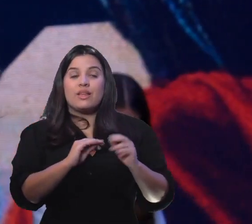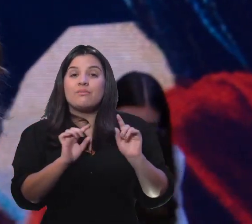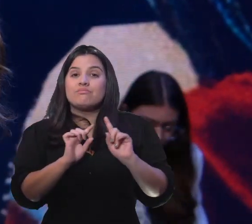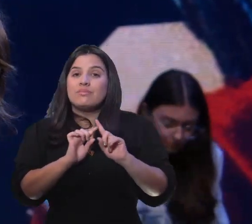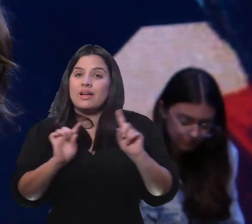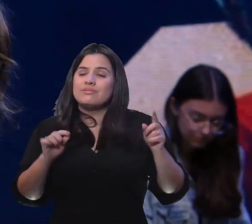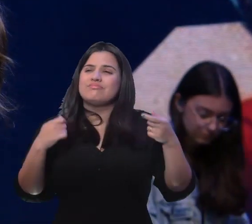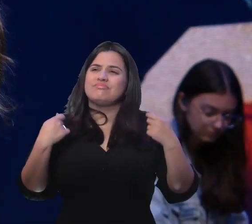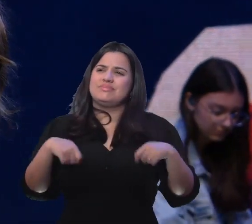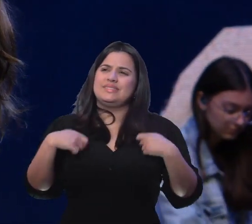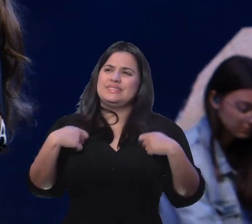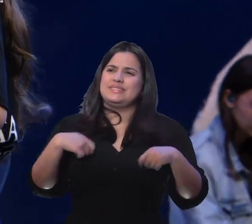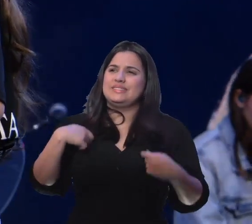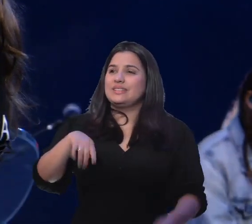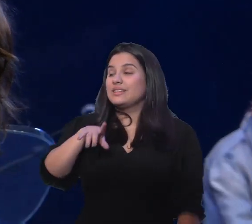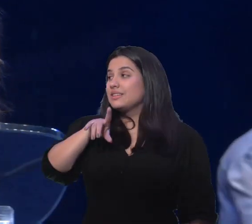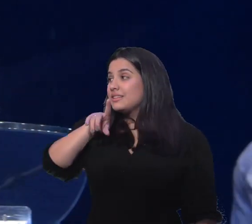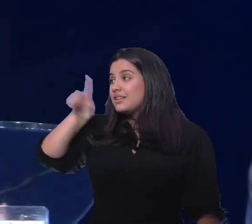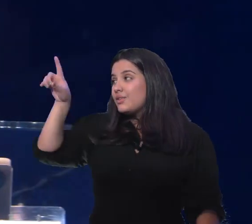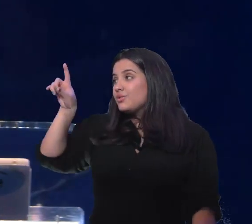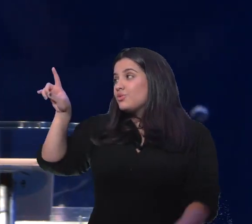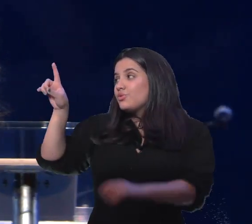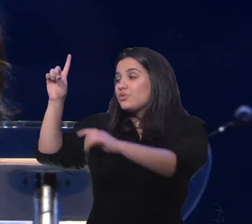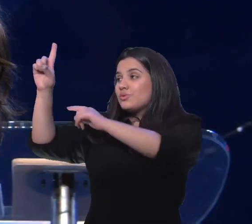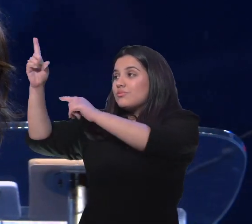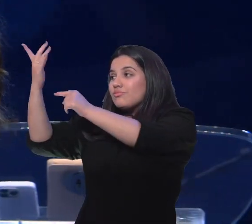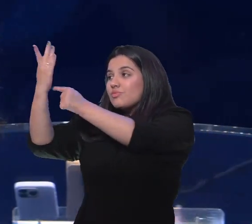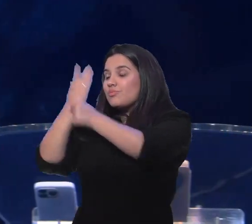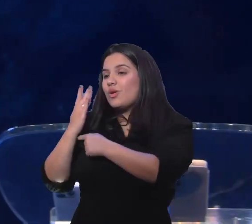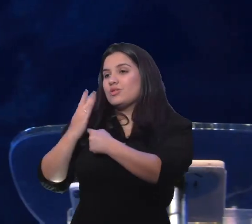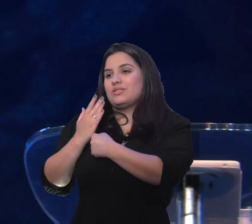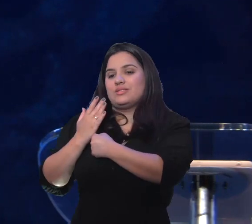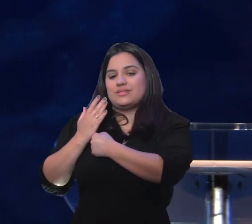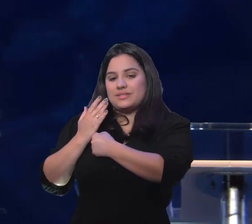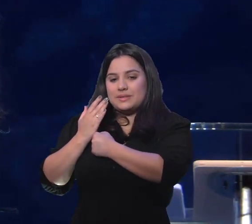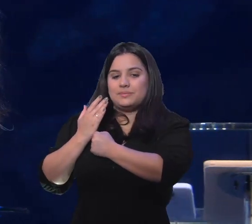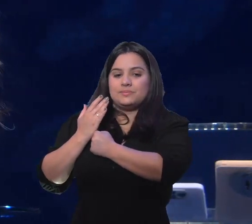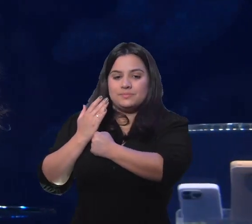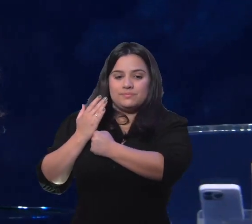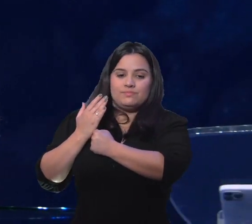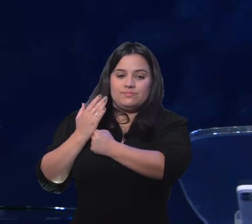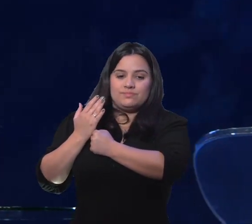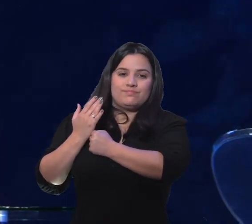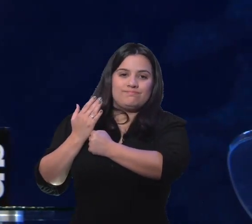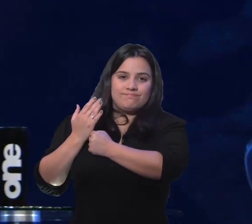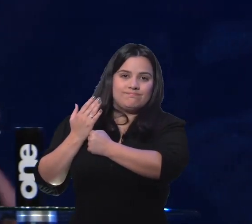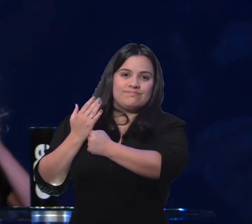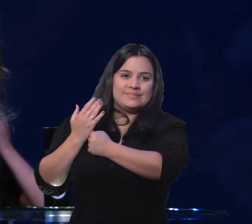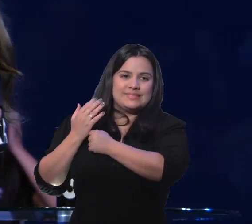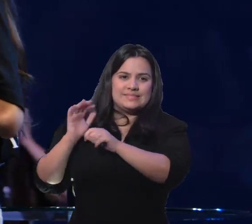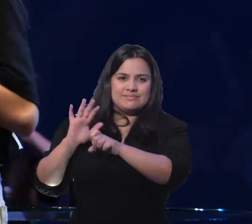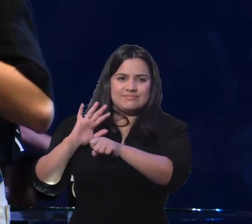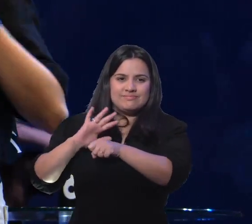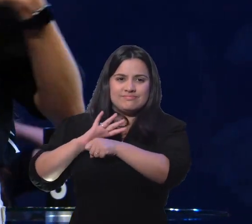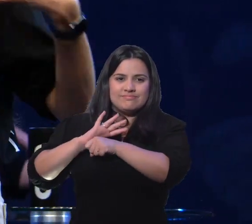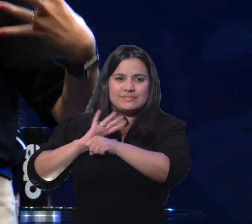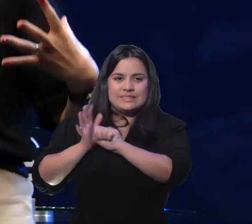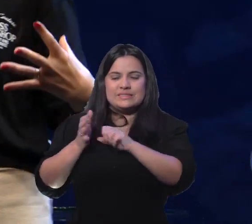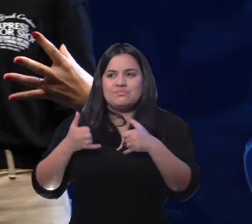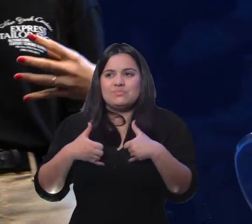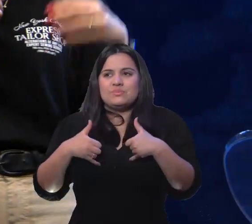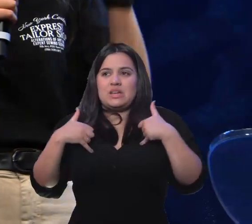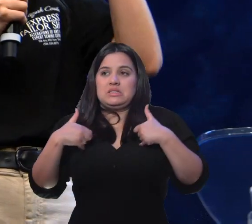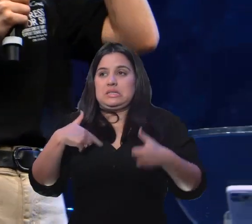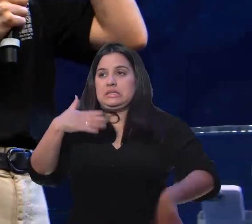que o Espírito Santo nos mostre e quebre essa arrogância no nosso coração. Quebre esse excesso de confiança de que eu sei o